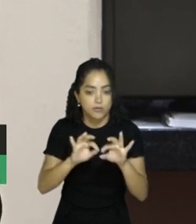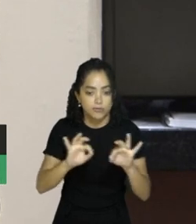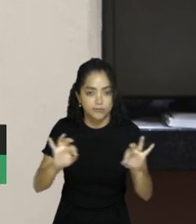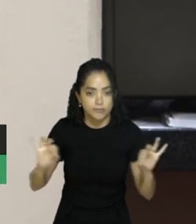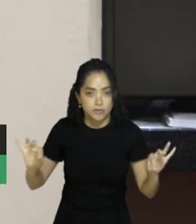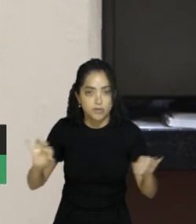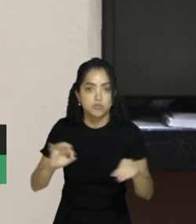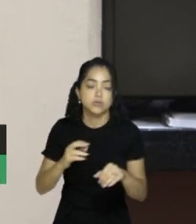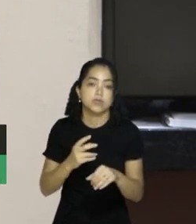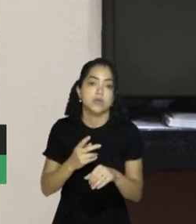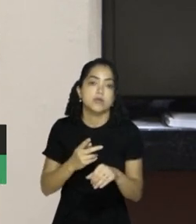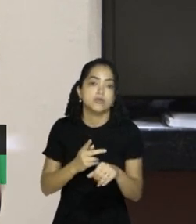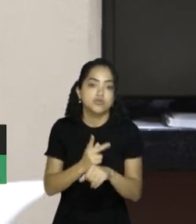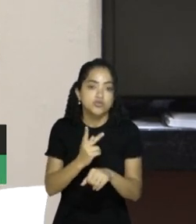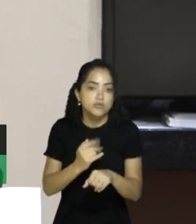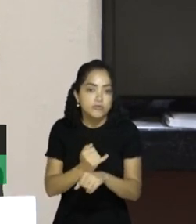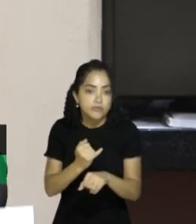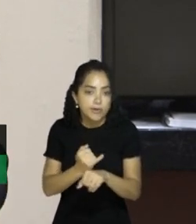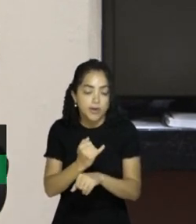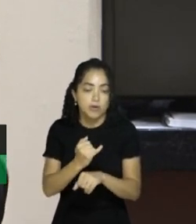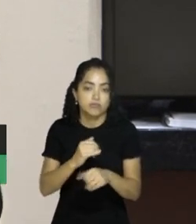similares em discussão